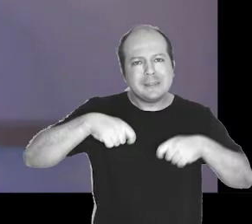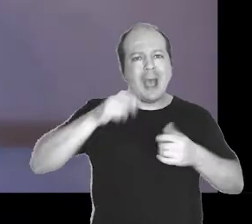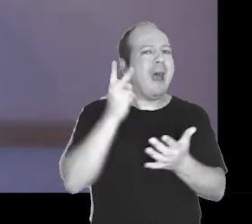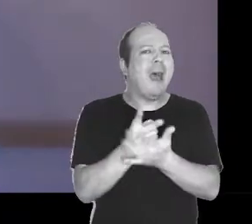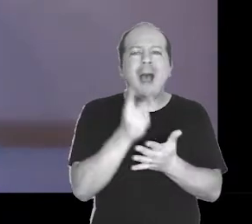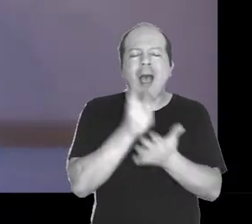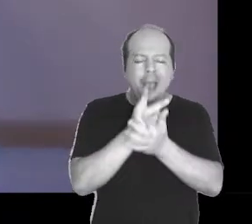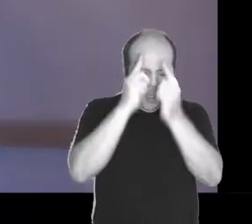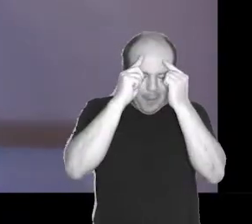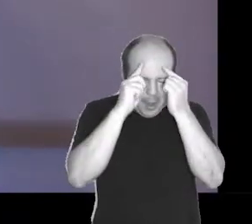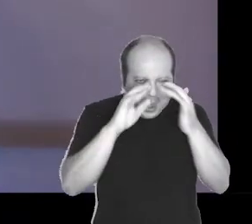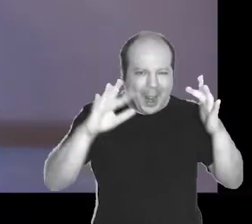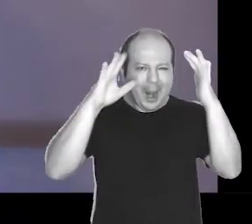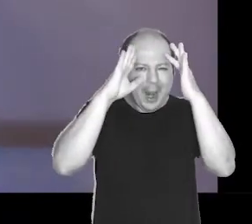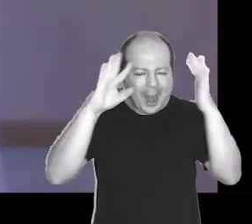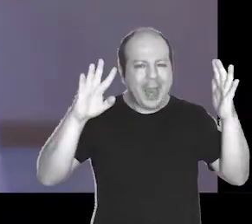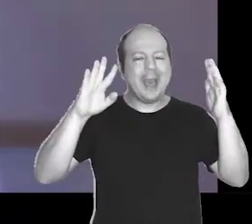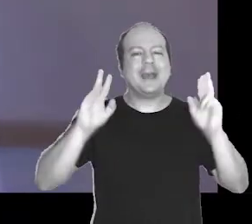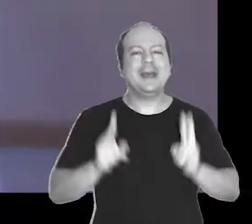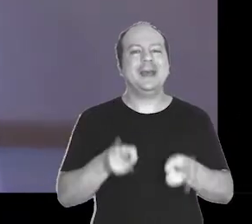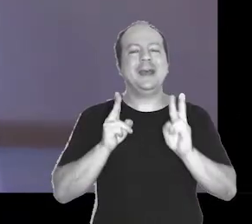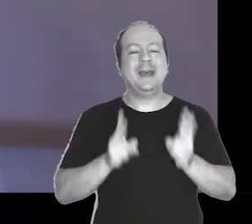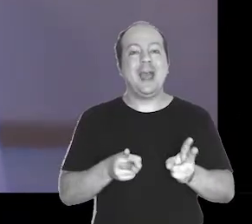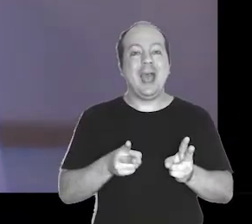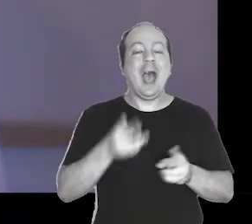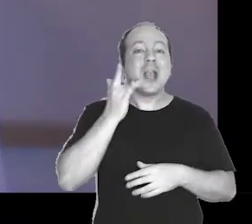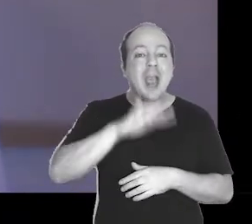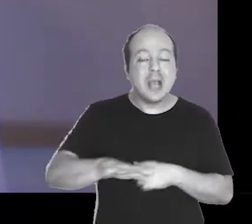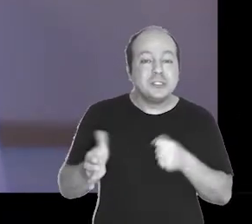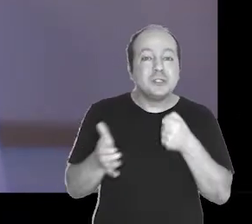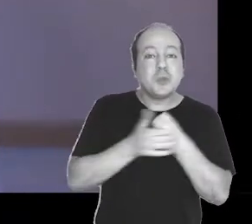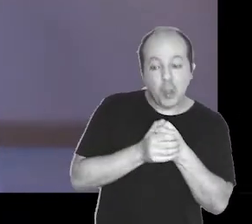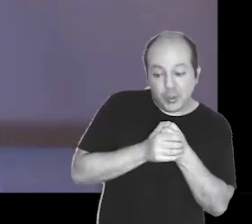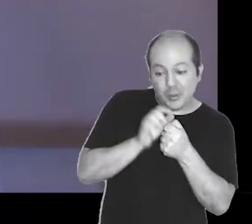fantasiar. A criança se esconde